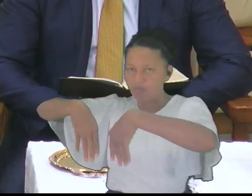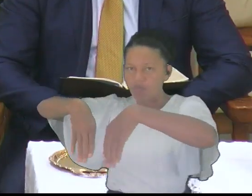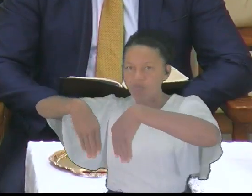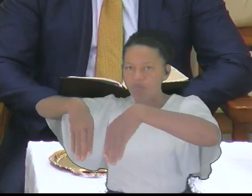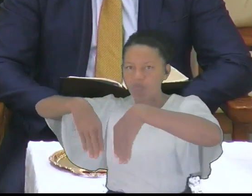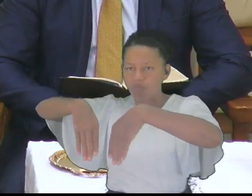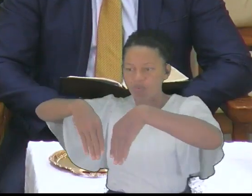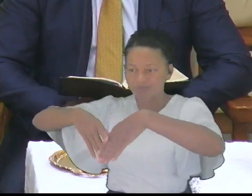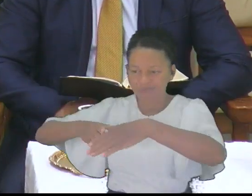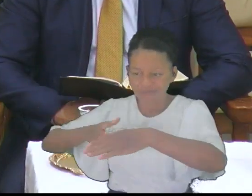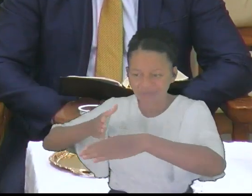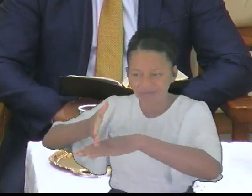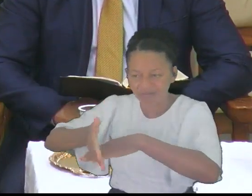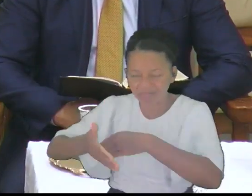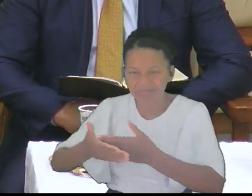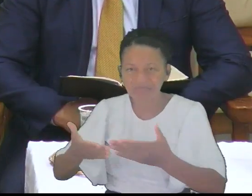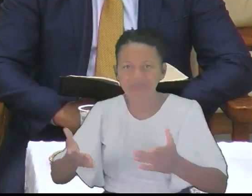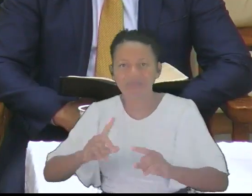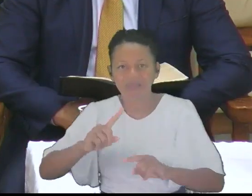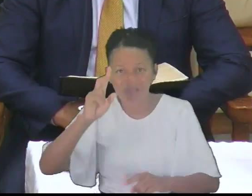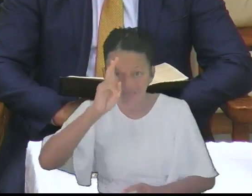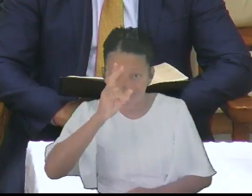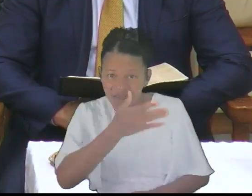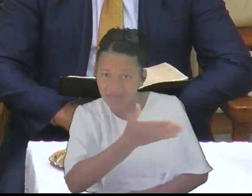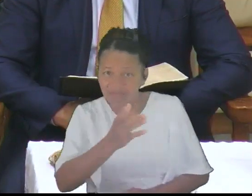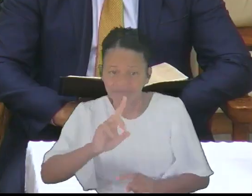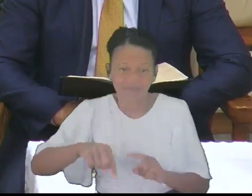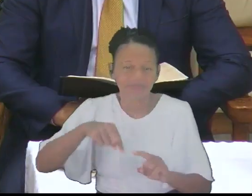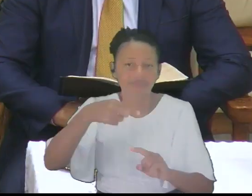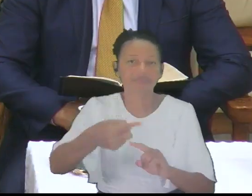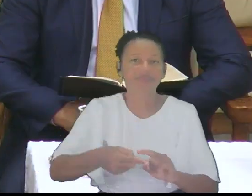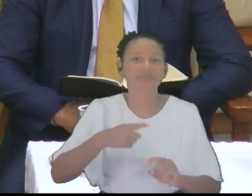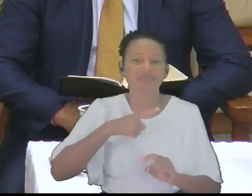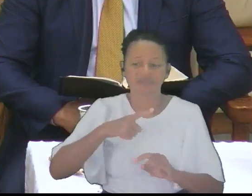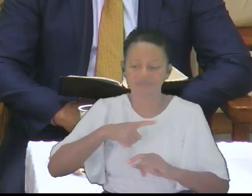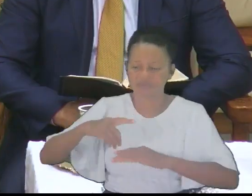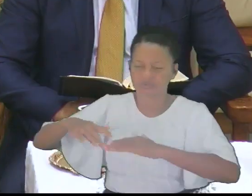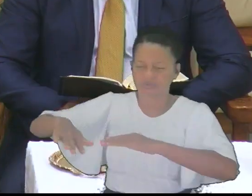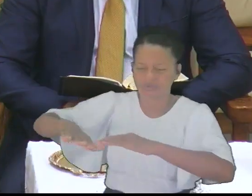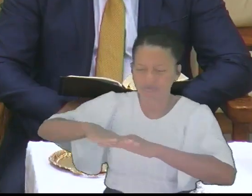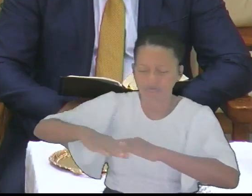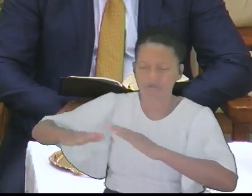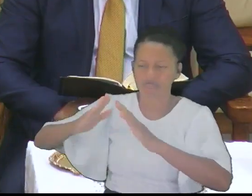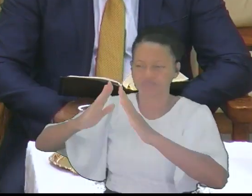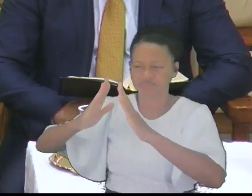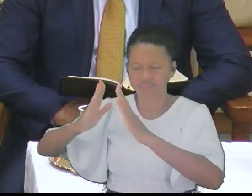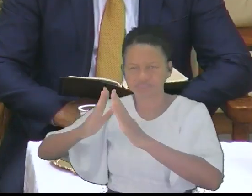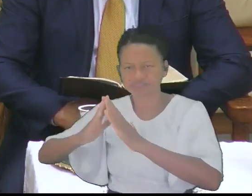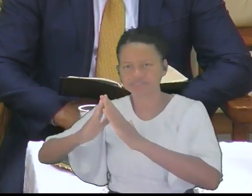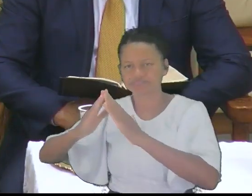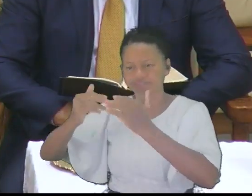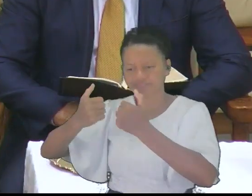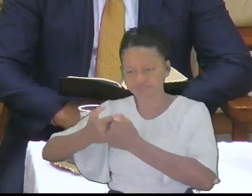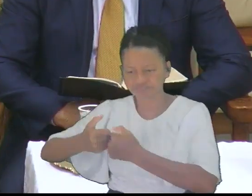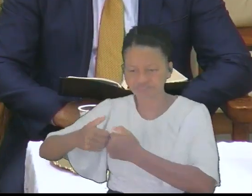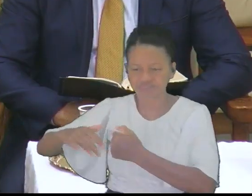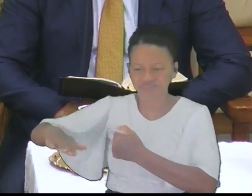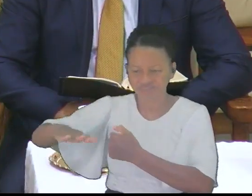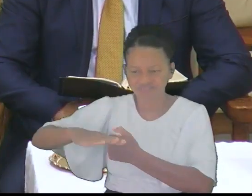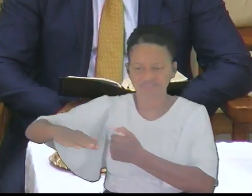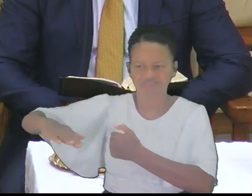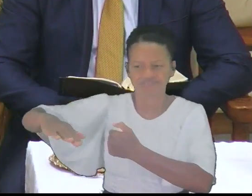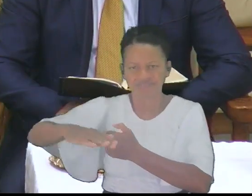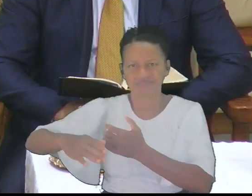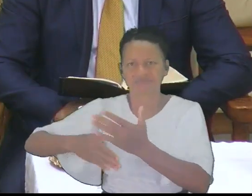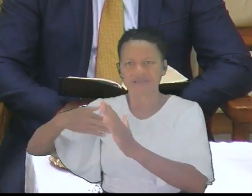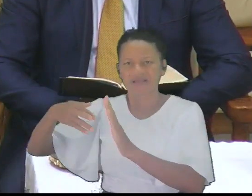estão lembrados? E depois no templo havia pátios. E aquelas múltiplas